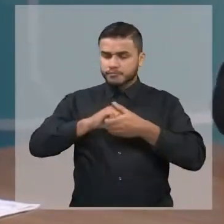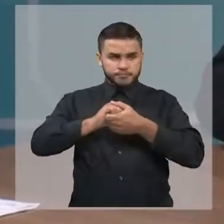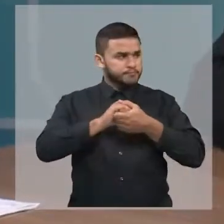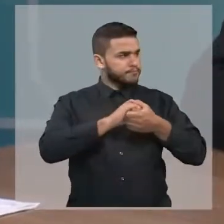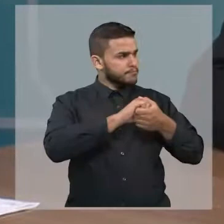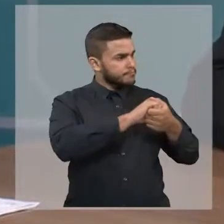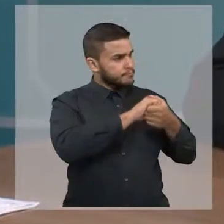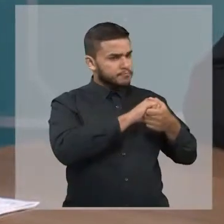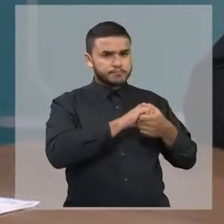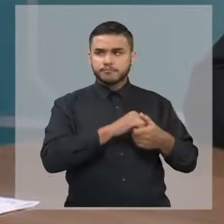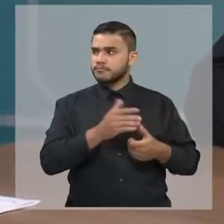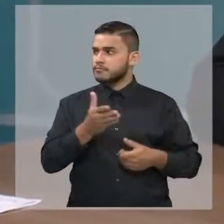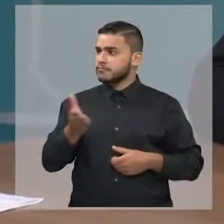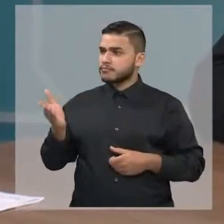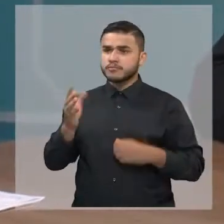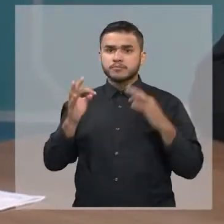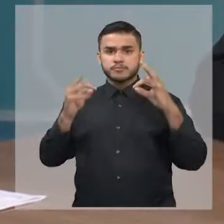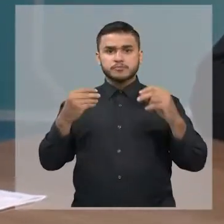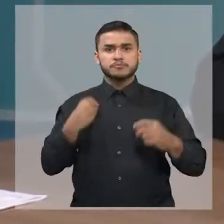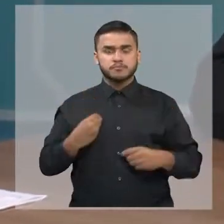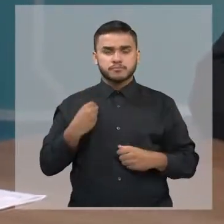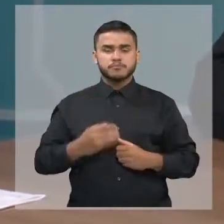Moreira, Arnaldo, a técnica.